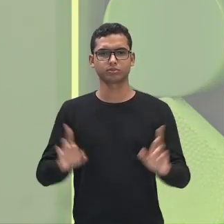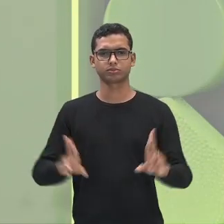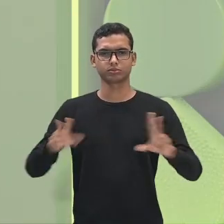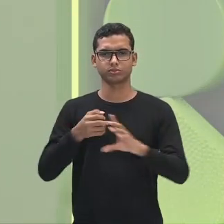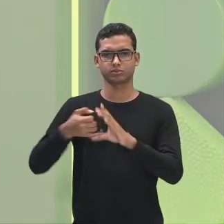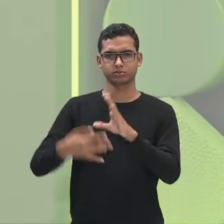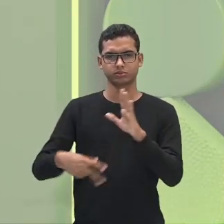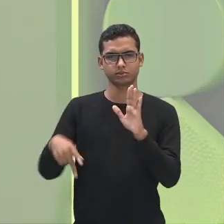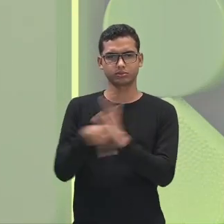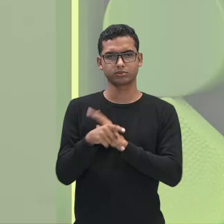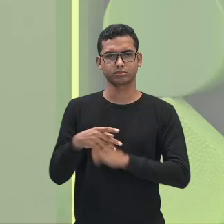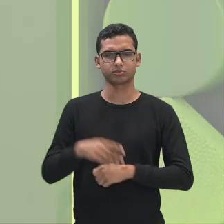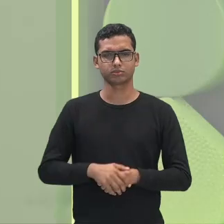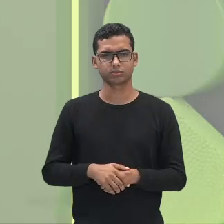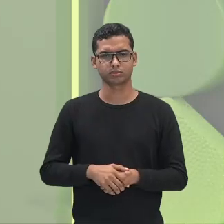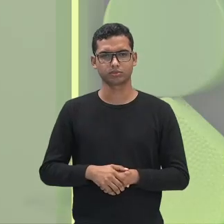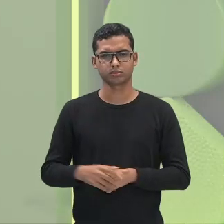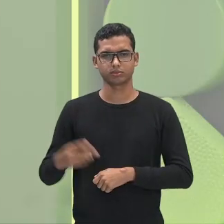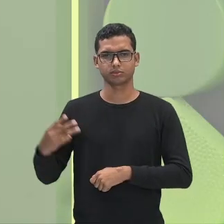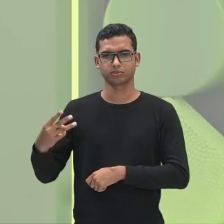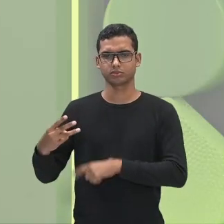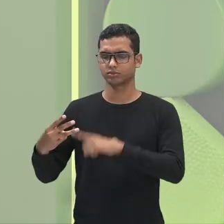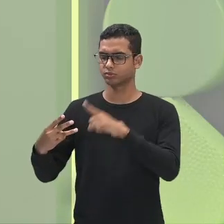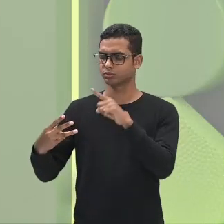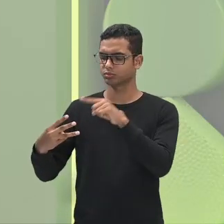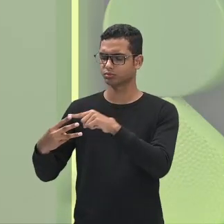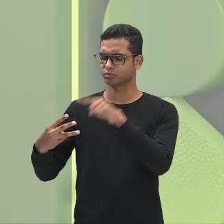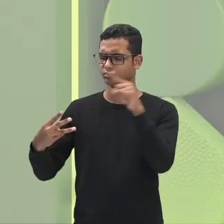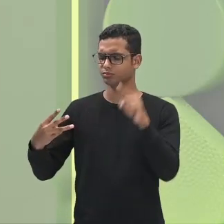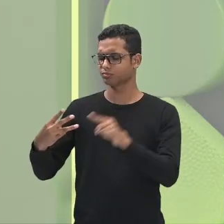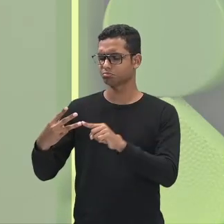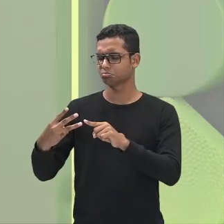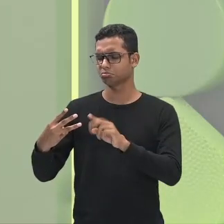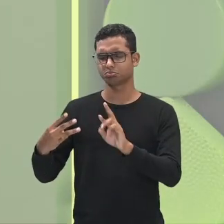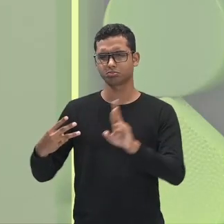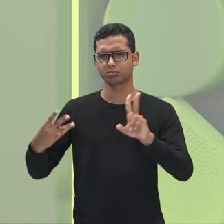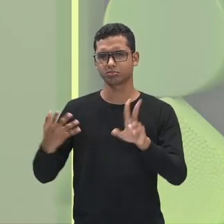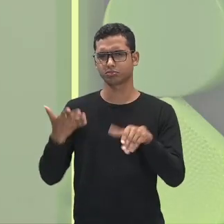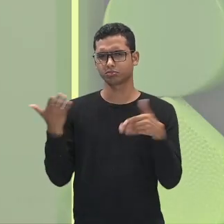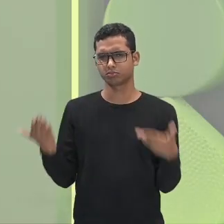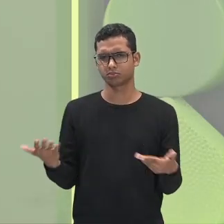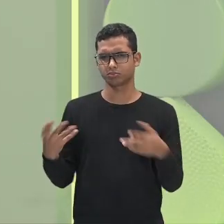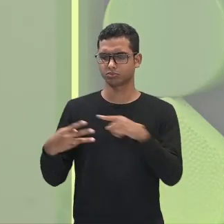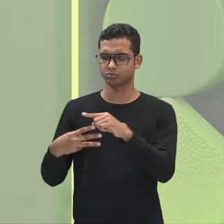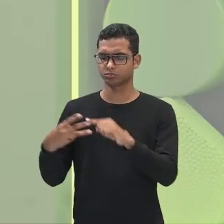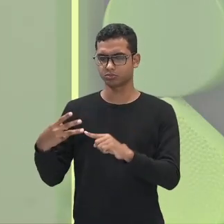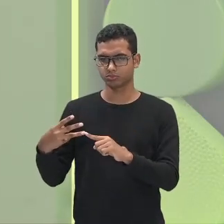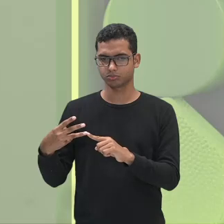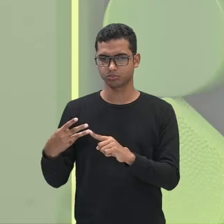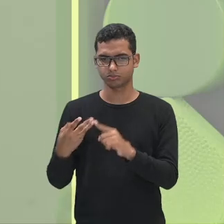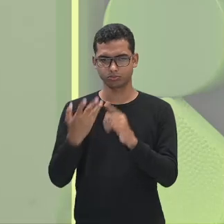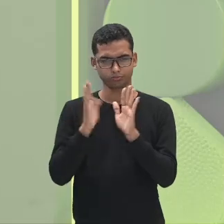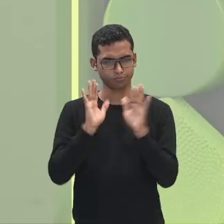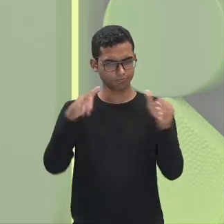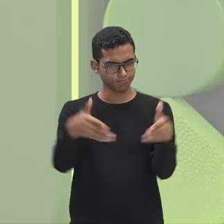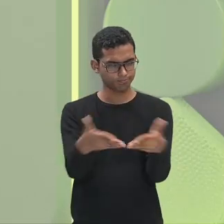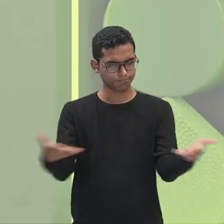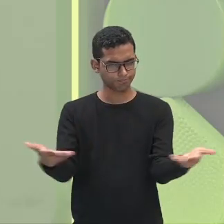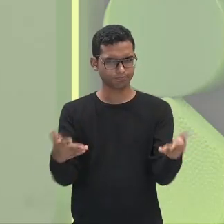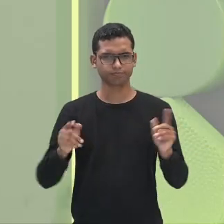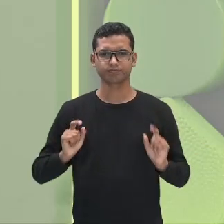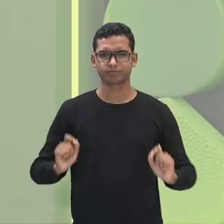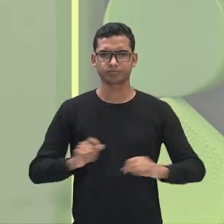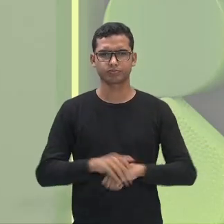dos condutores e dos semicondutores? E também dos isolantes. Mas eu quero só atentar ao